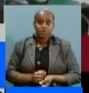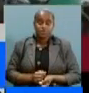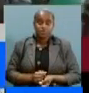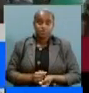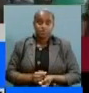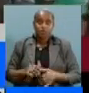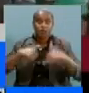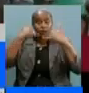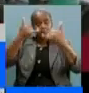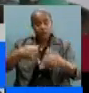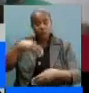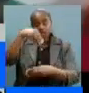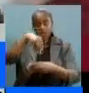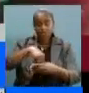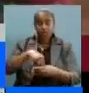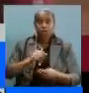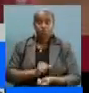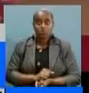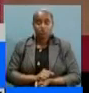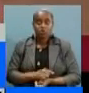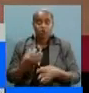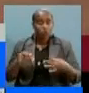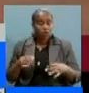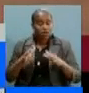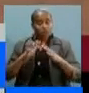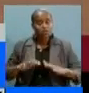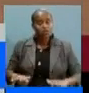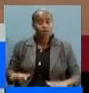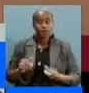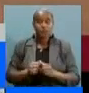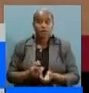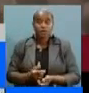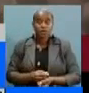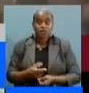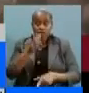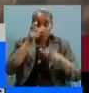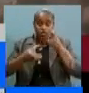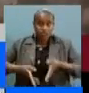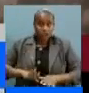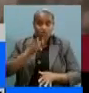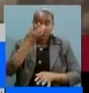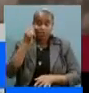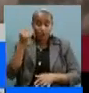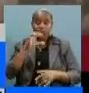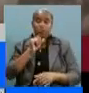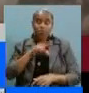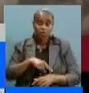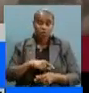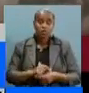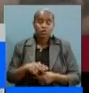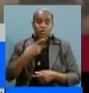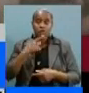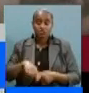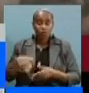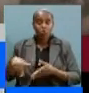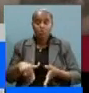o pós-eleições decorra com normalidade e tranquilidade, de forma que os guineenses possam retomar